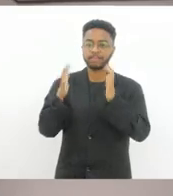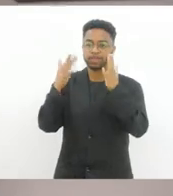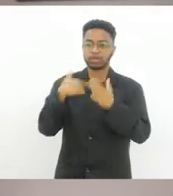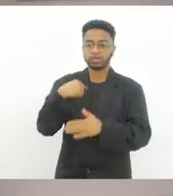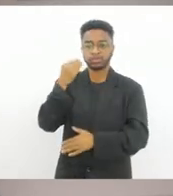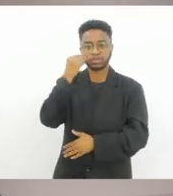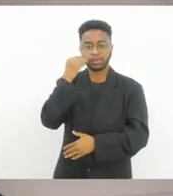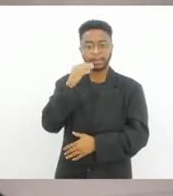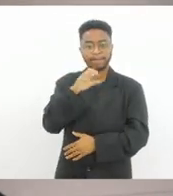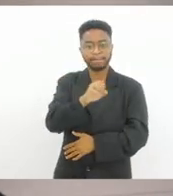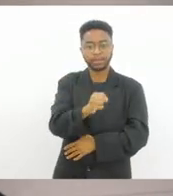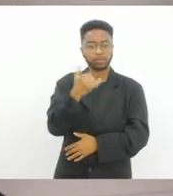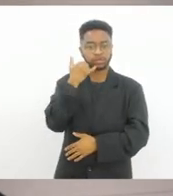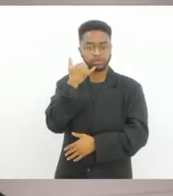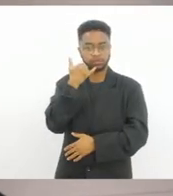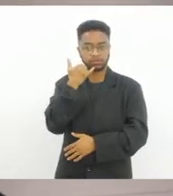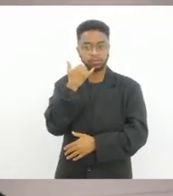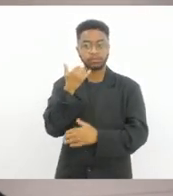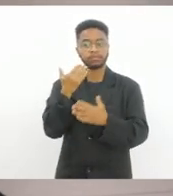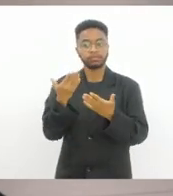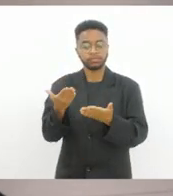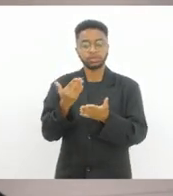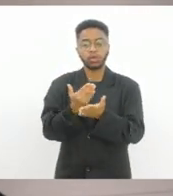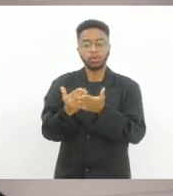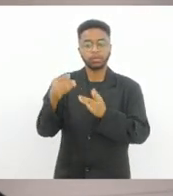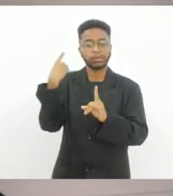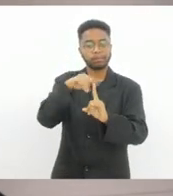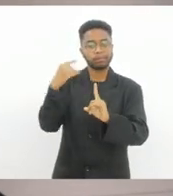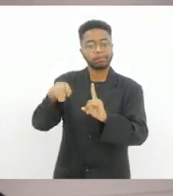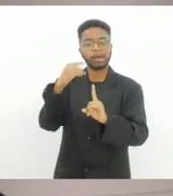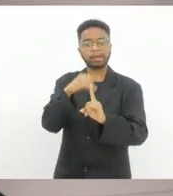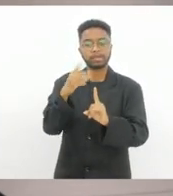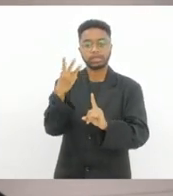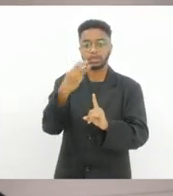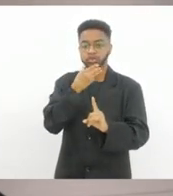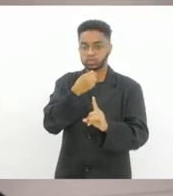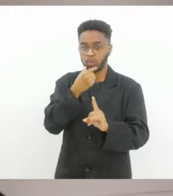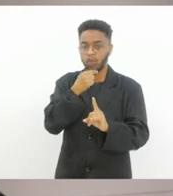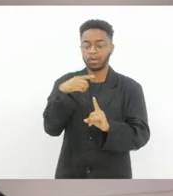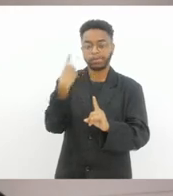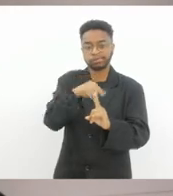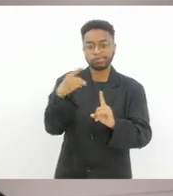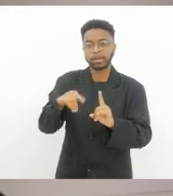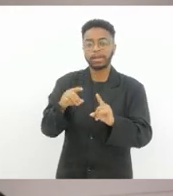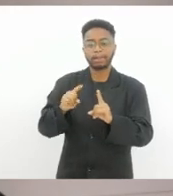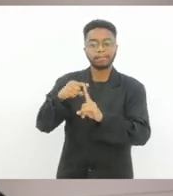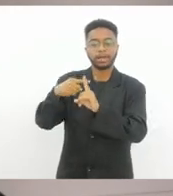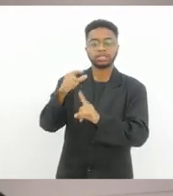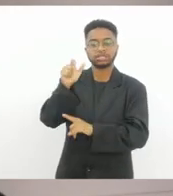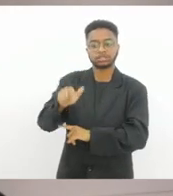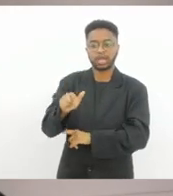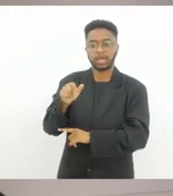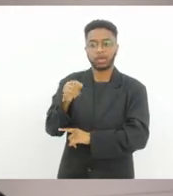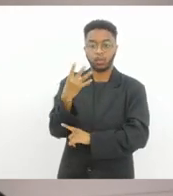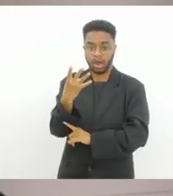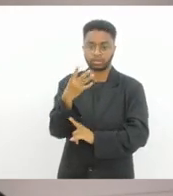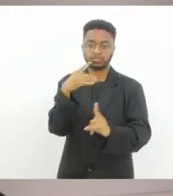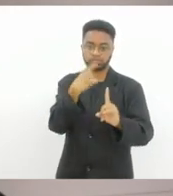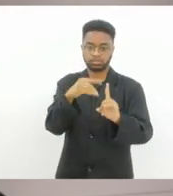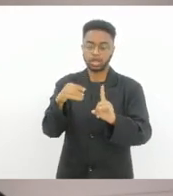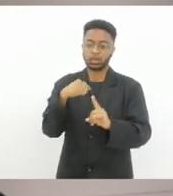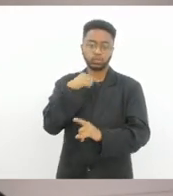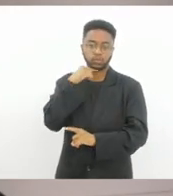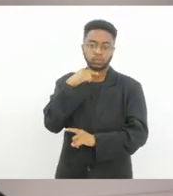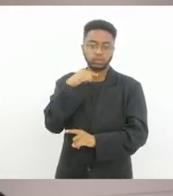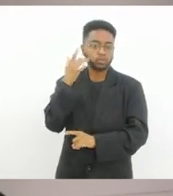tentar pegar o telefone. Nisso eles começaram a me bater, 3 homens mais ele. Eu não sei como eu consegui sair.